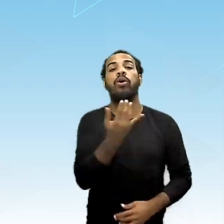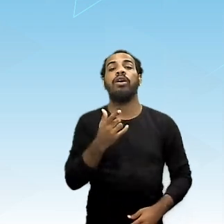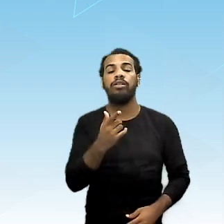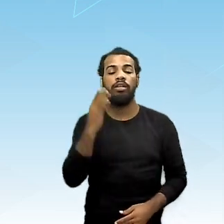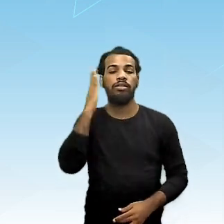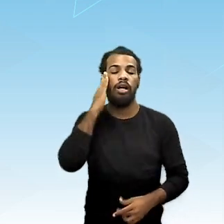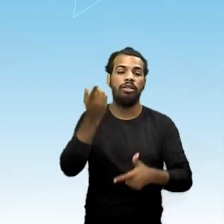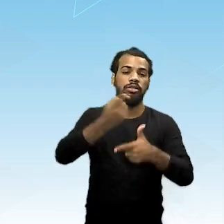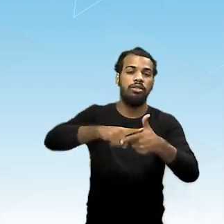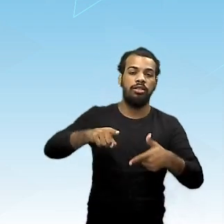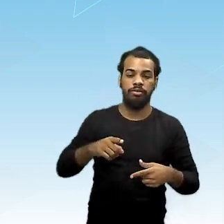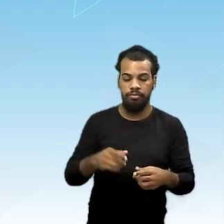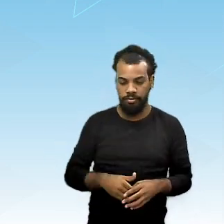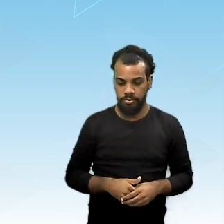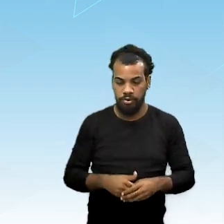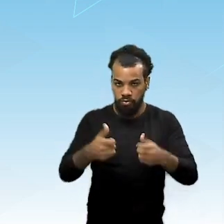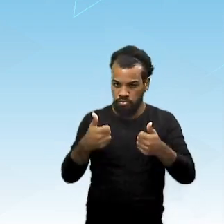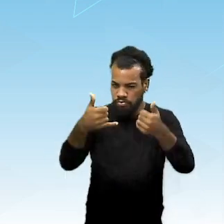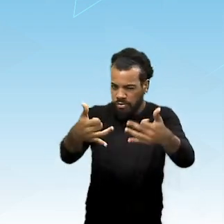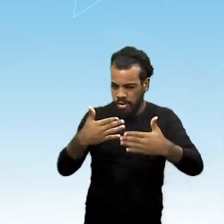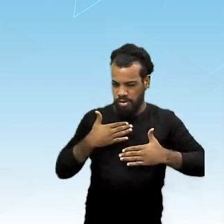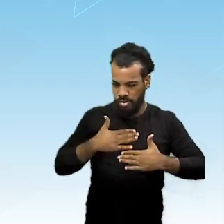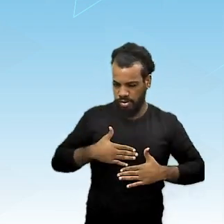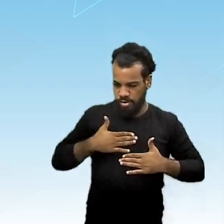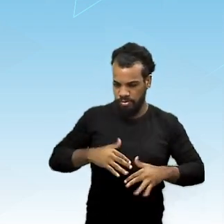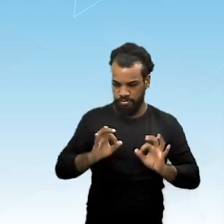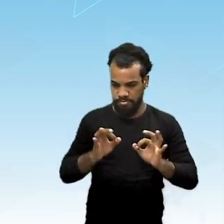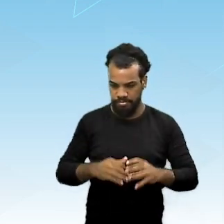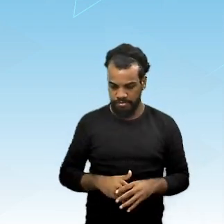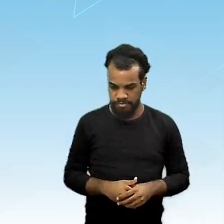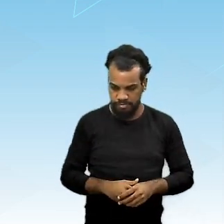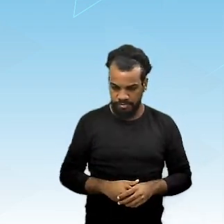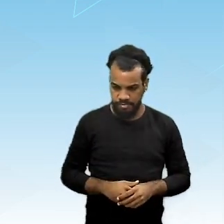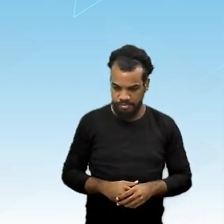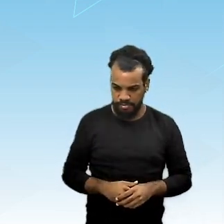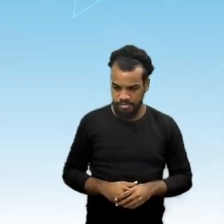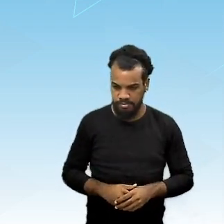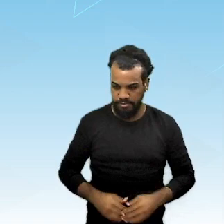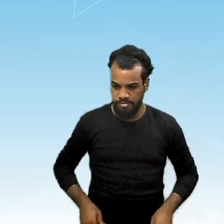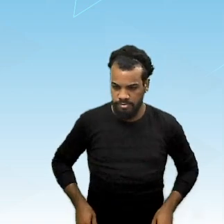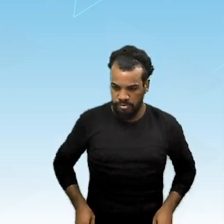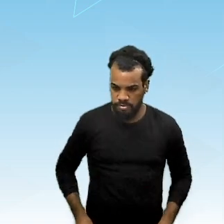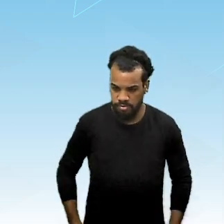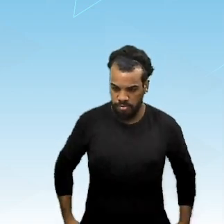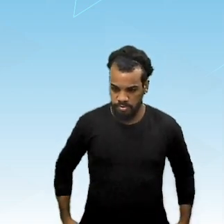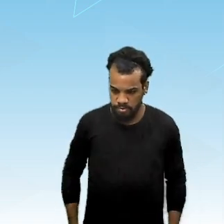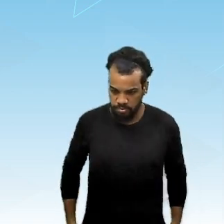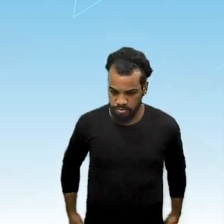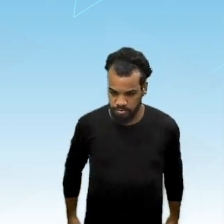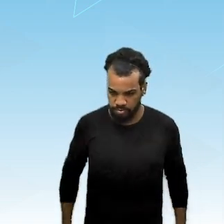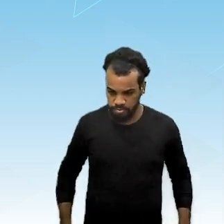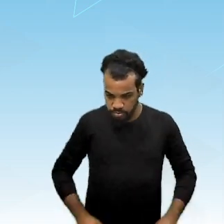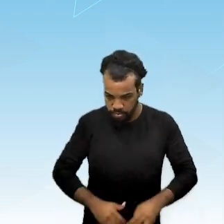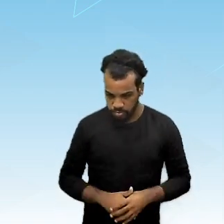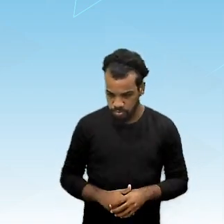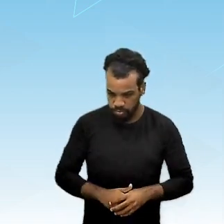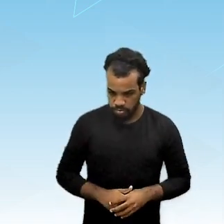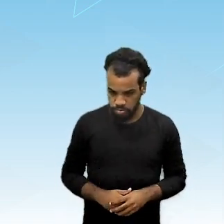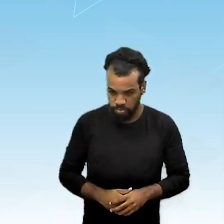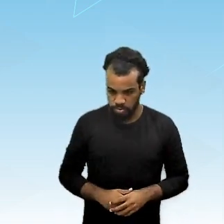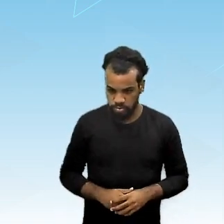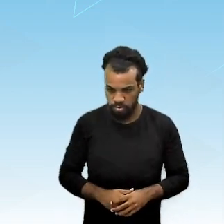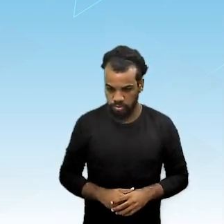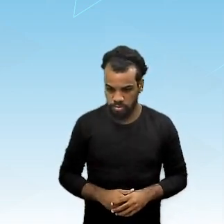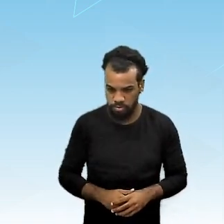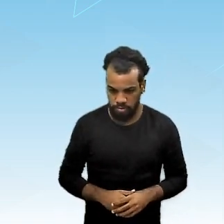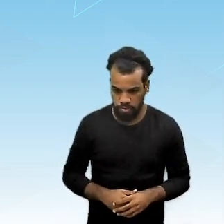que existe. Vou te explicar devagarinho, tá? Repetição é a partir aí, ó, desse símbolo que você está visualizando, tá bom?